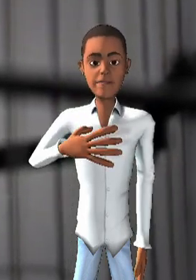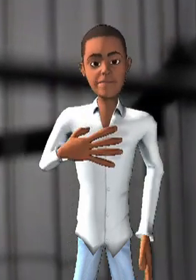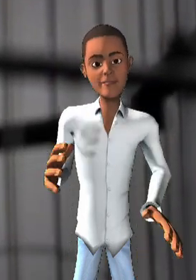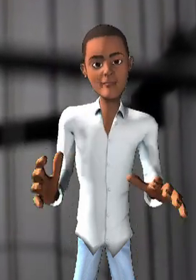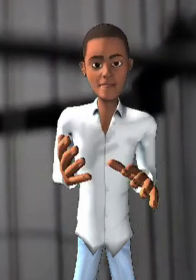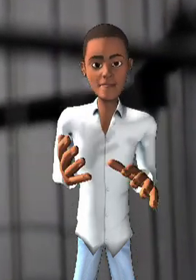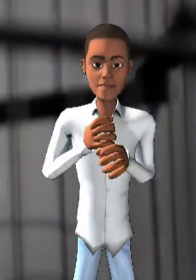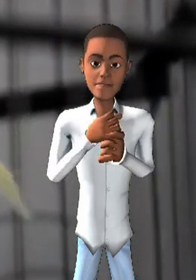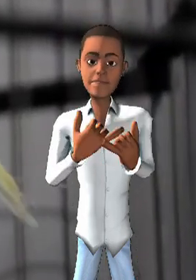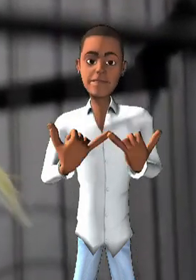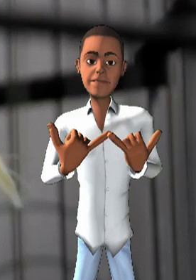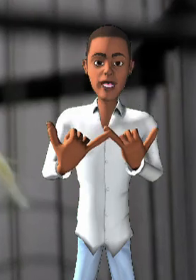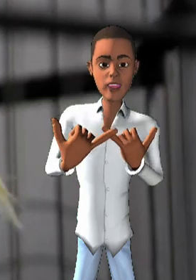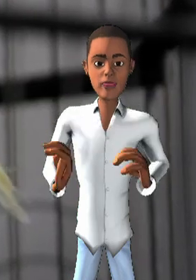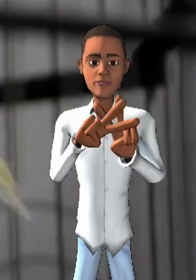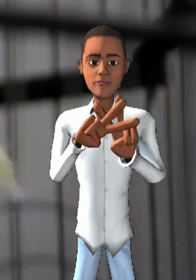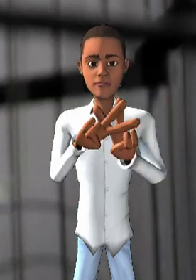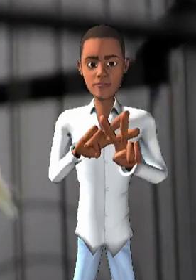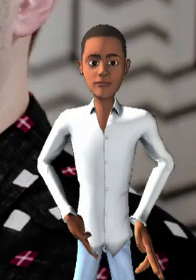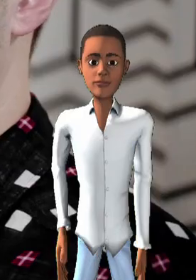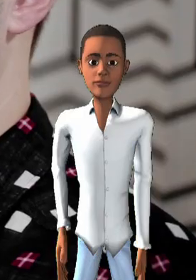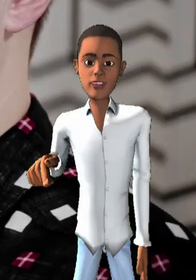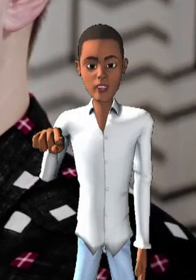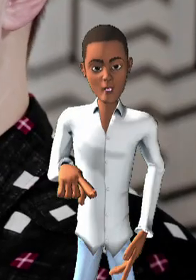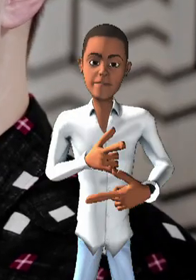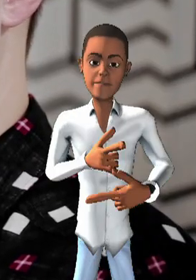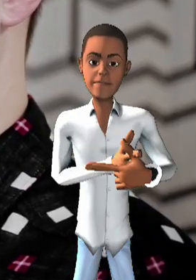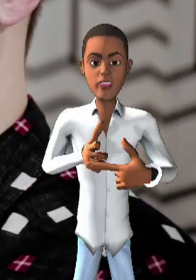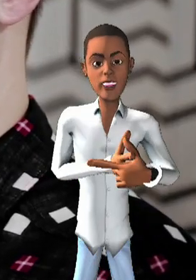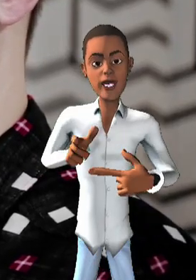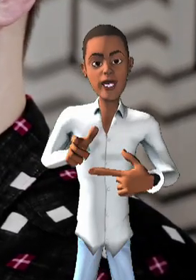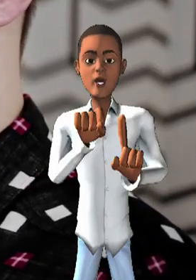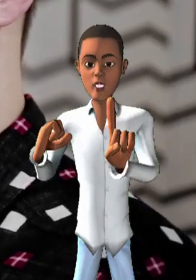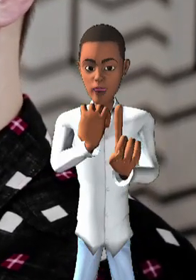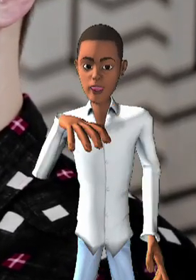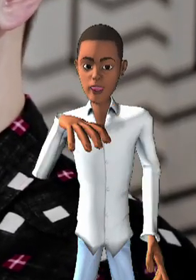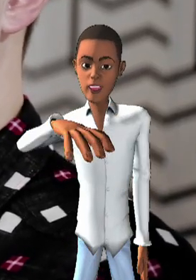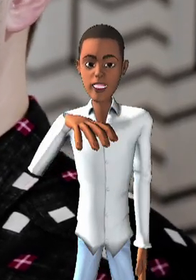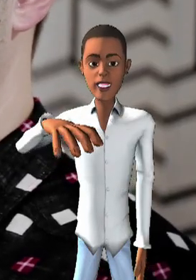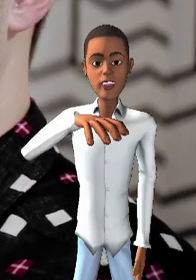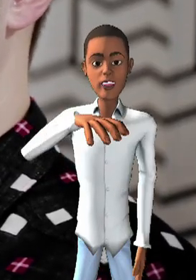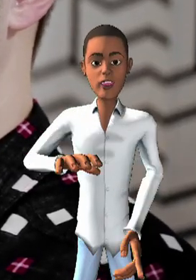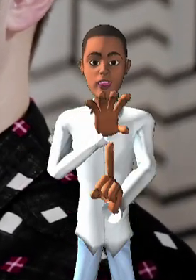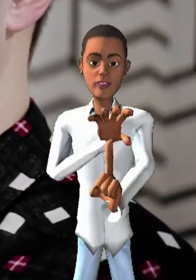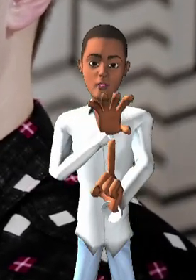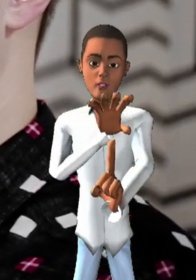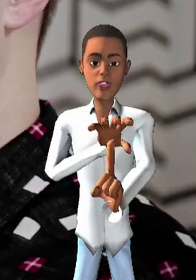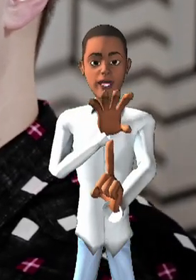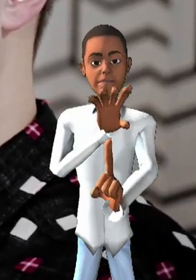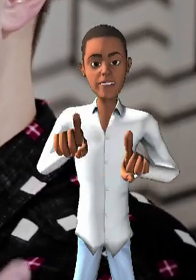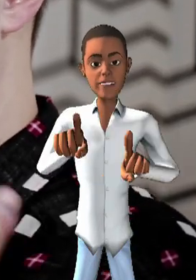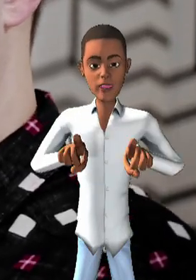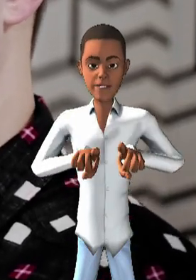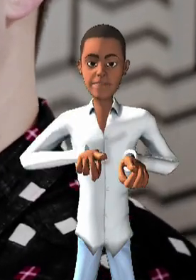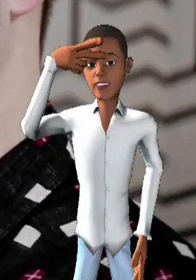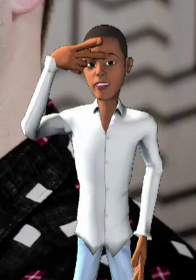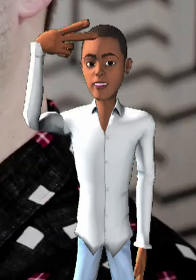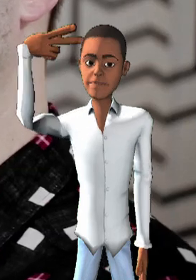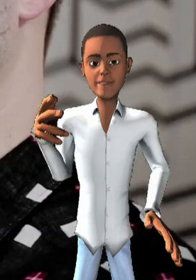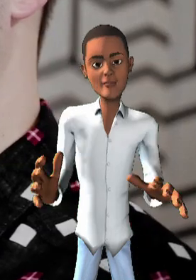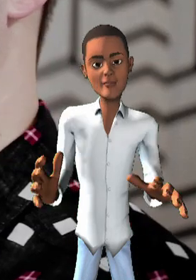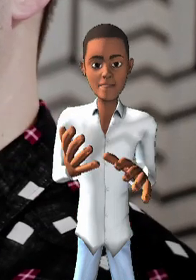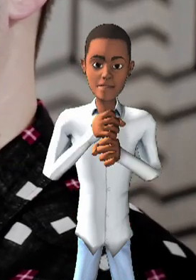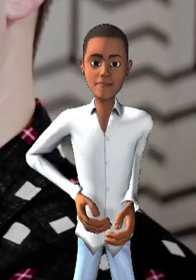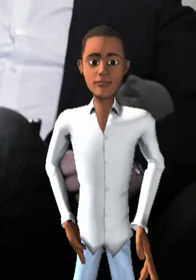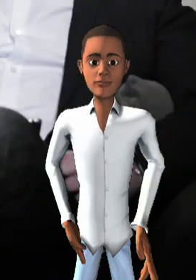questão dos aprisionamentos, como a gente chamou. Né? Rodrigo Trevisan, psicólogo e diretor da Zoma. E também da própria pessoa com